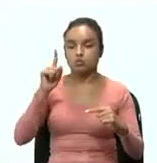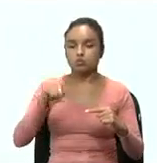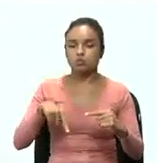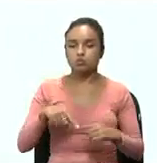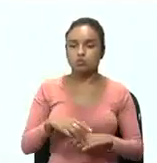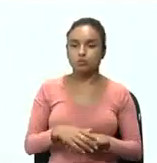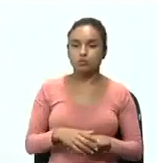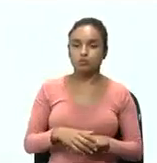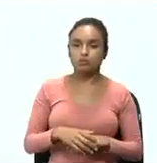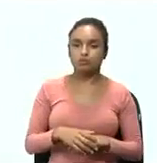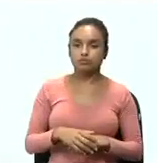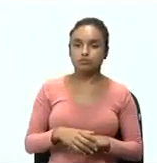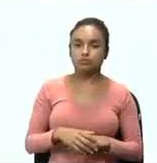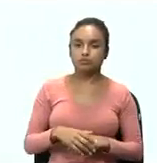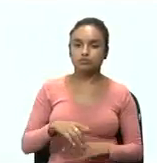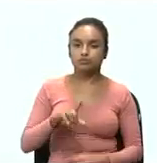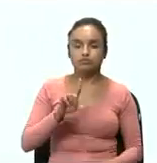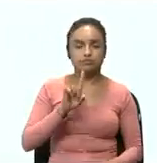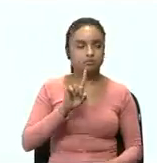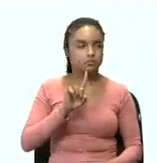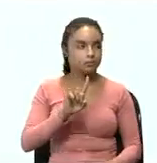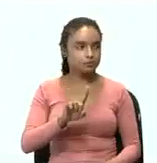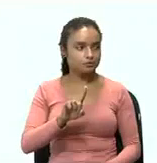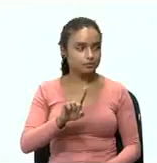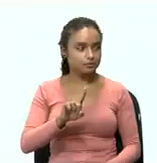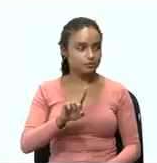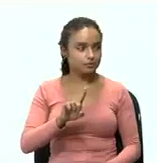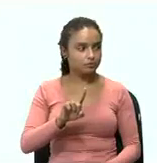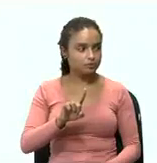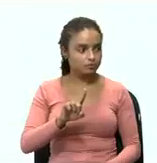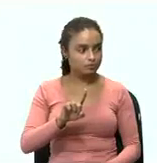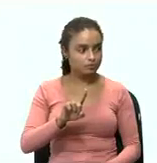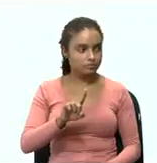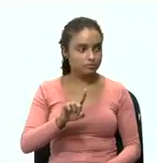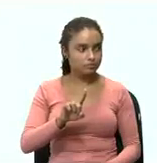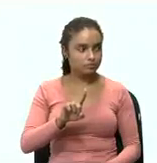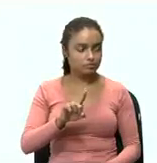Dividido por 1 menos